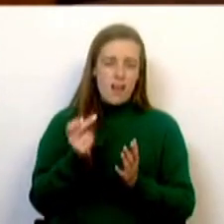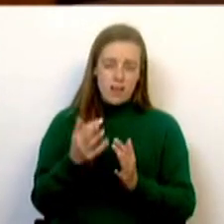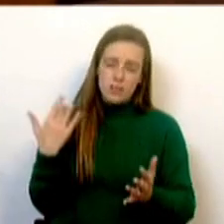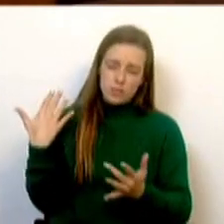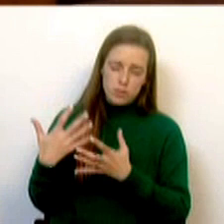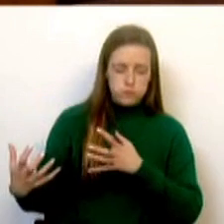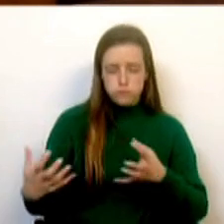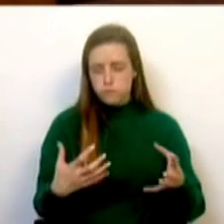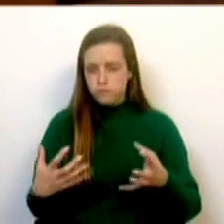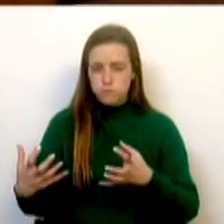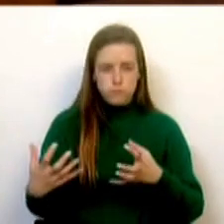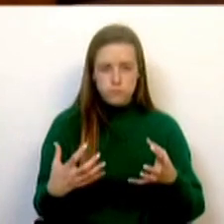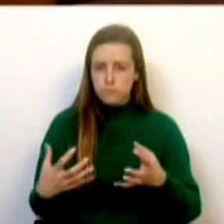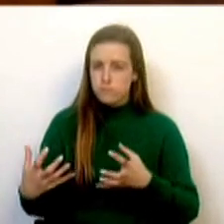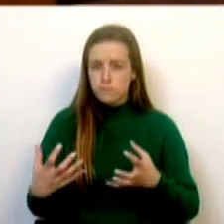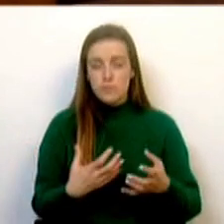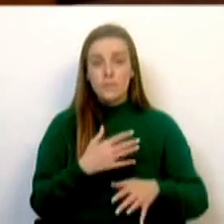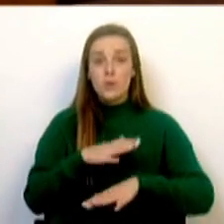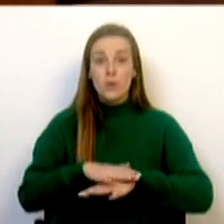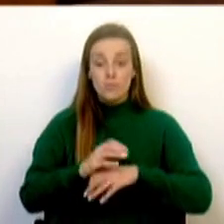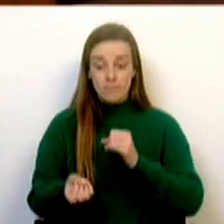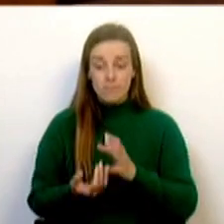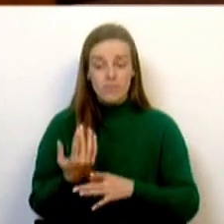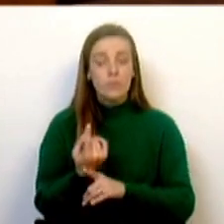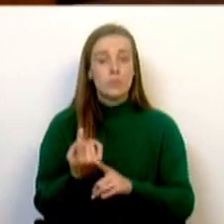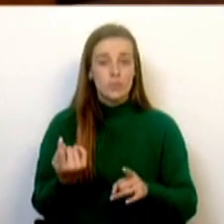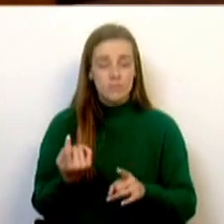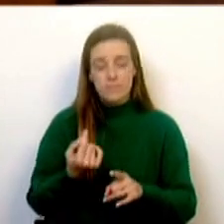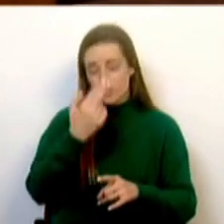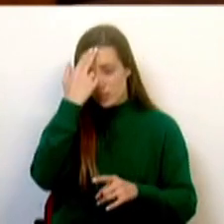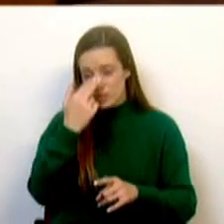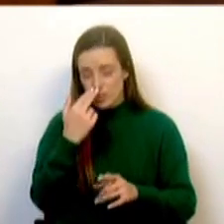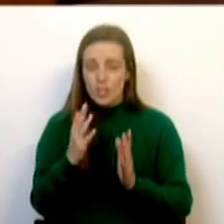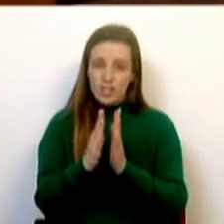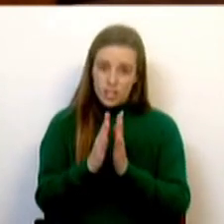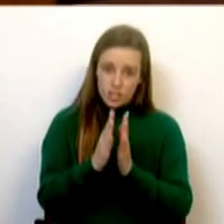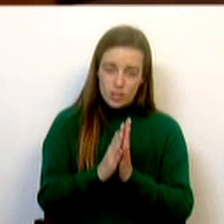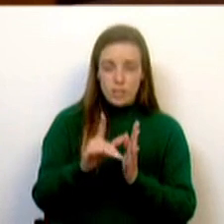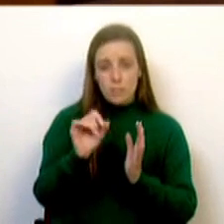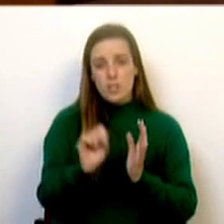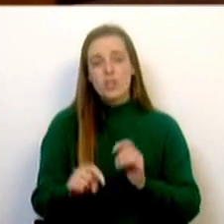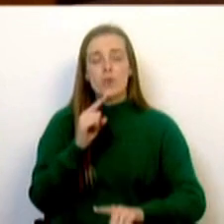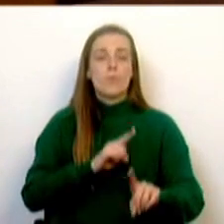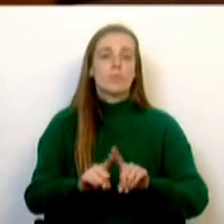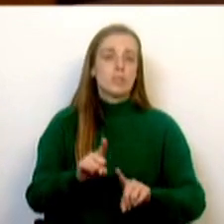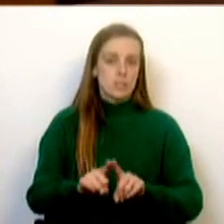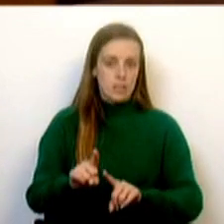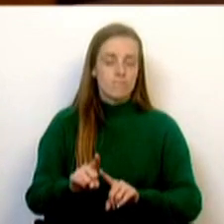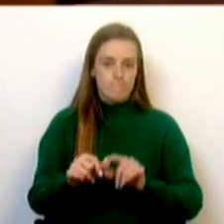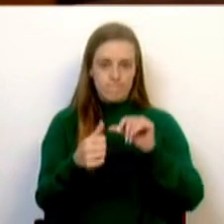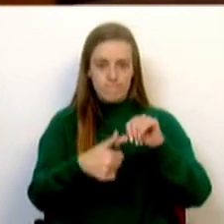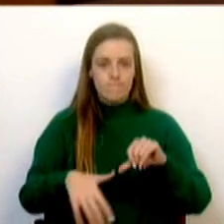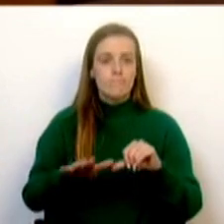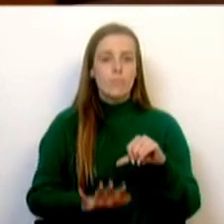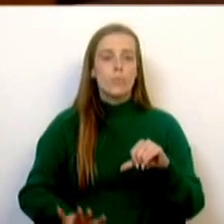tensões e conflitos, cuja gênese mergulha na história, na religião e na geopolítica do Médio